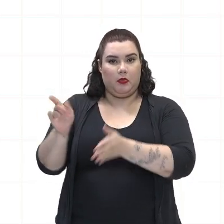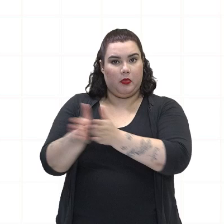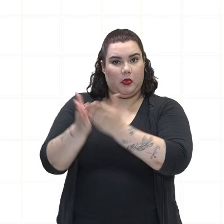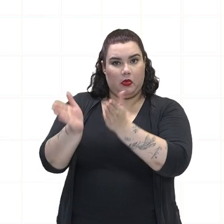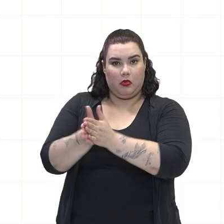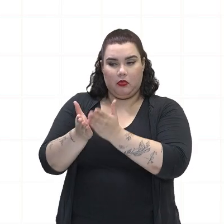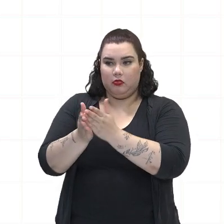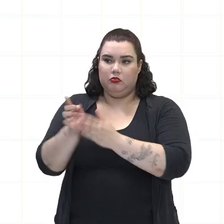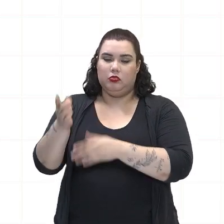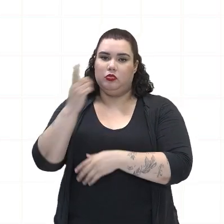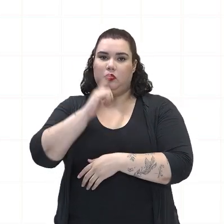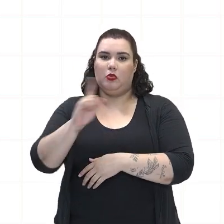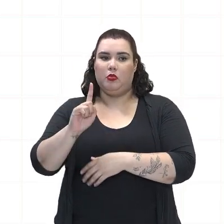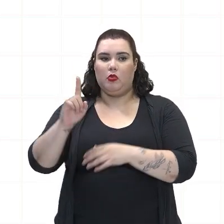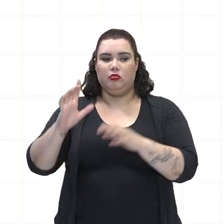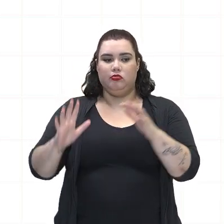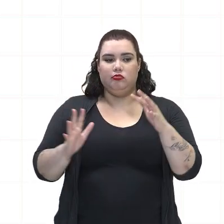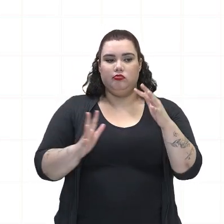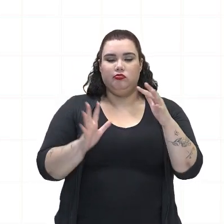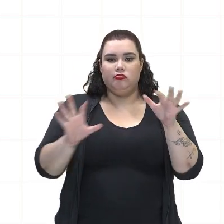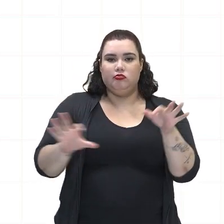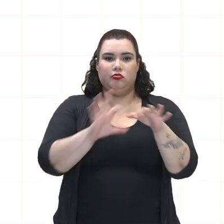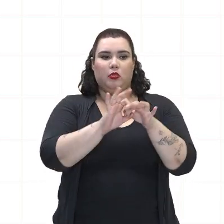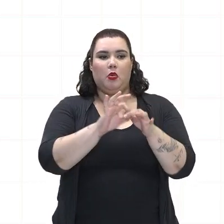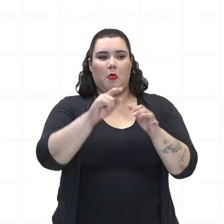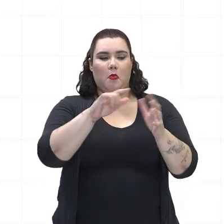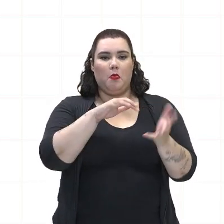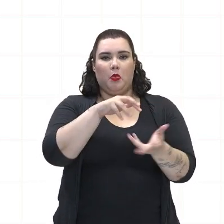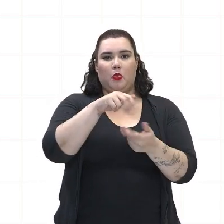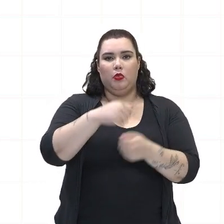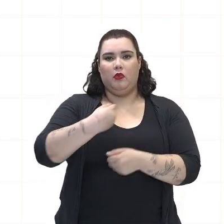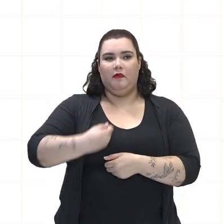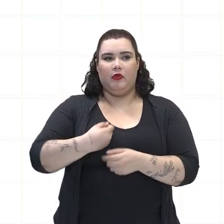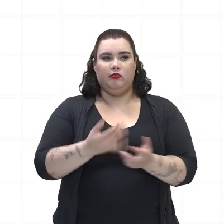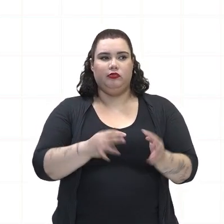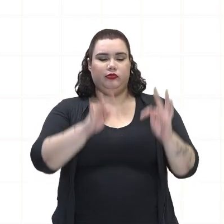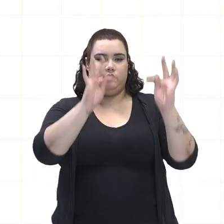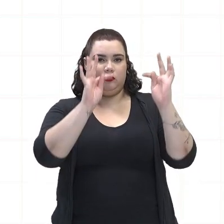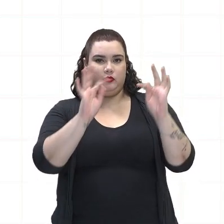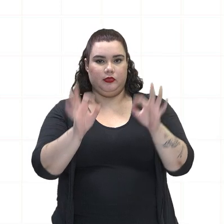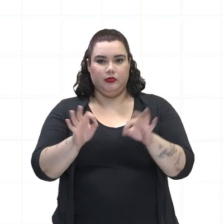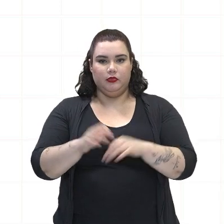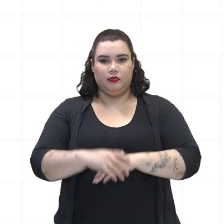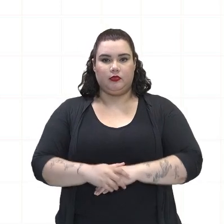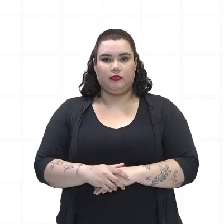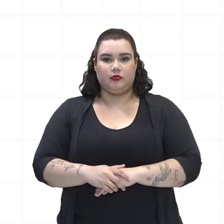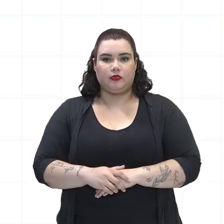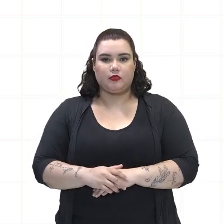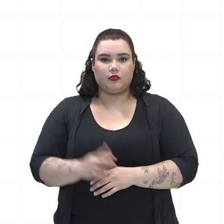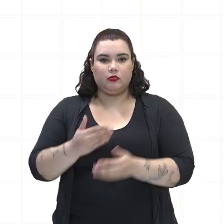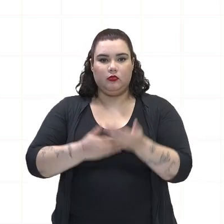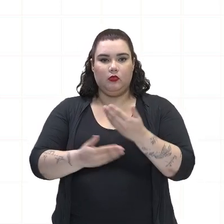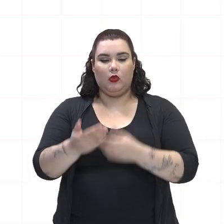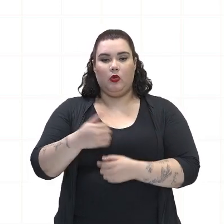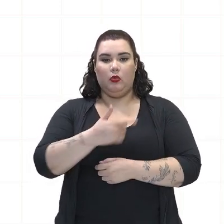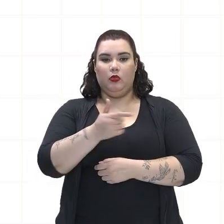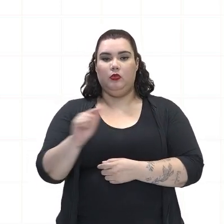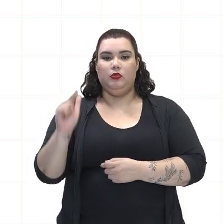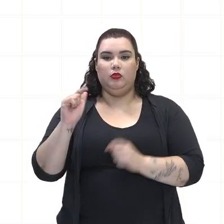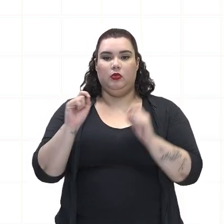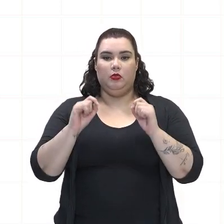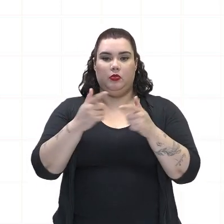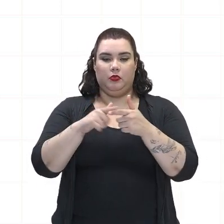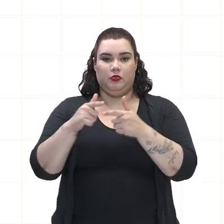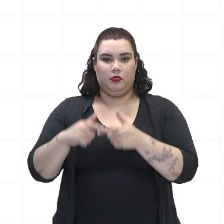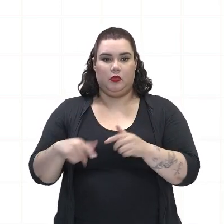desse grande mundo globalizado aí, moderno que a gente vive, né? Vamos verificar outra situação agora nessa tela, que é a